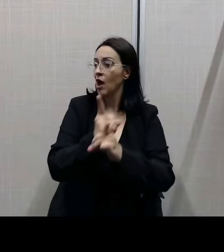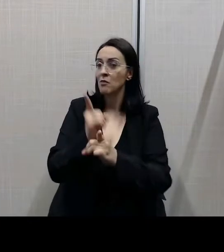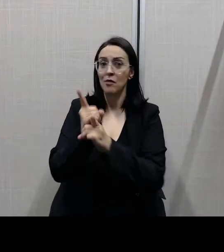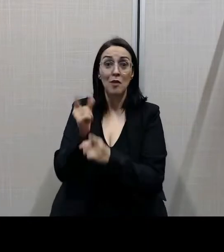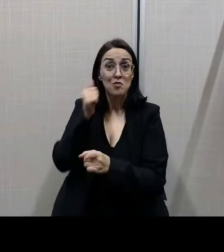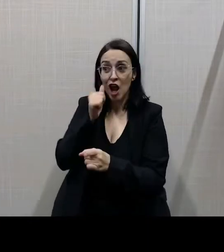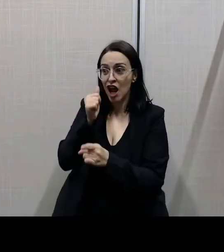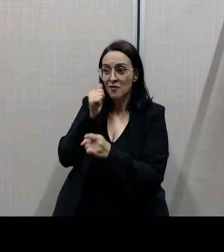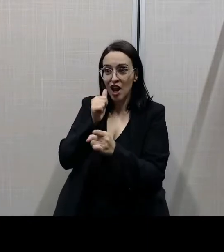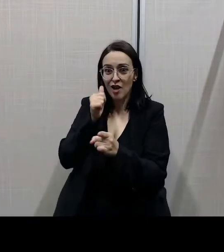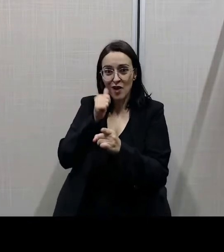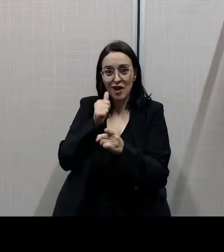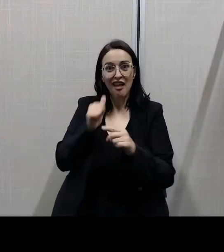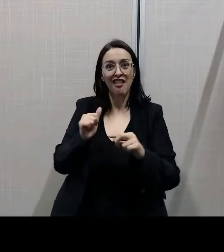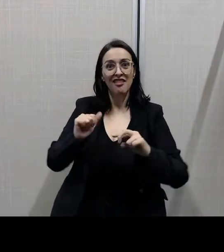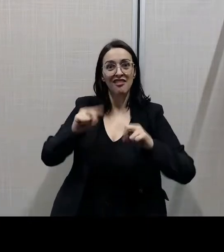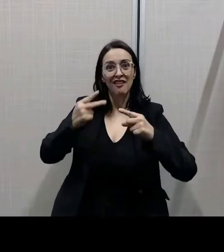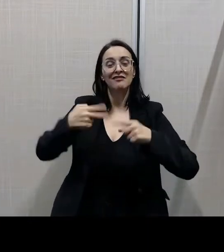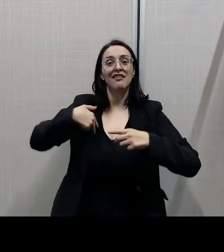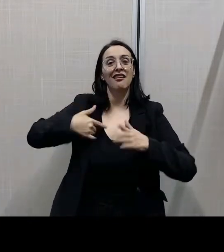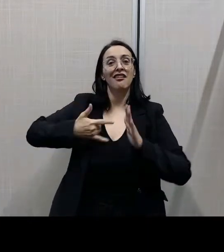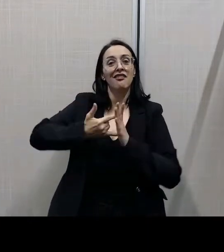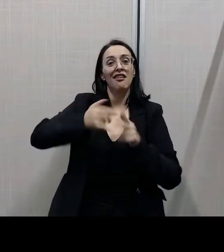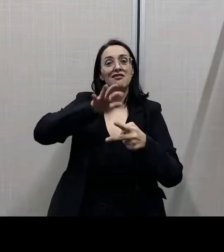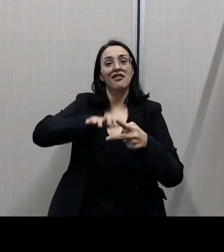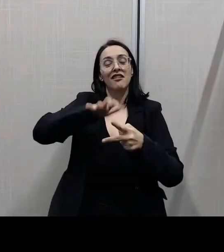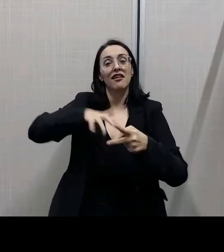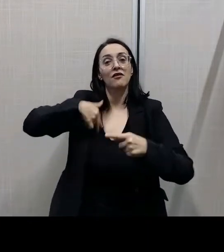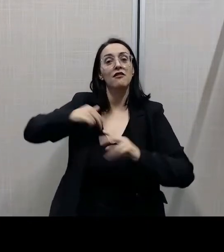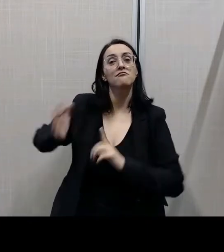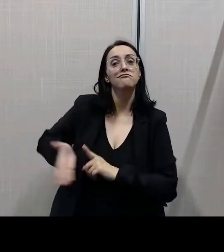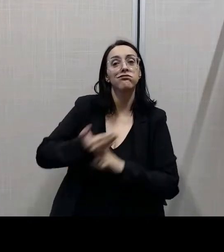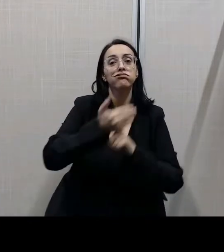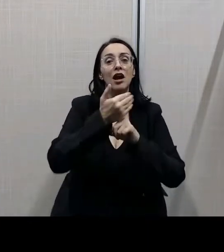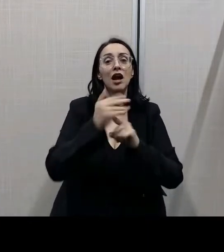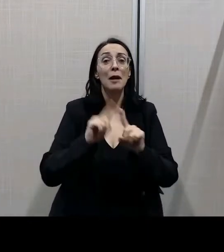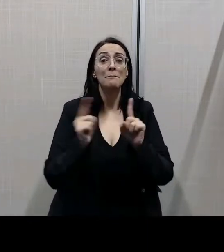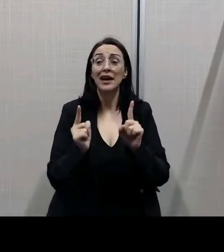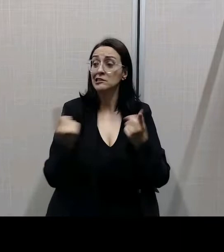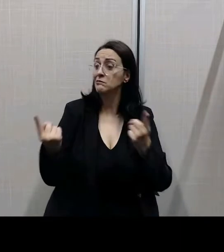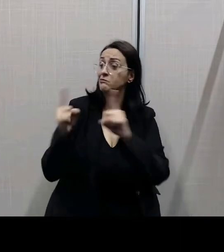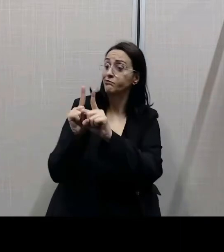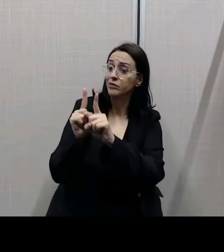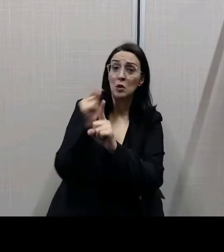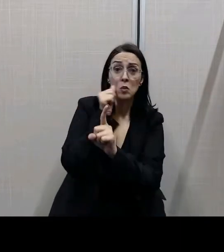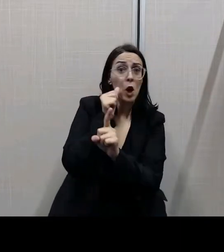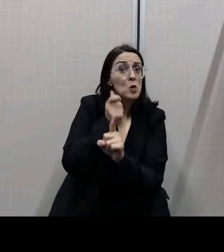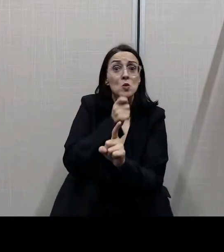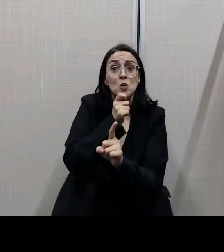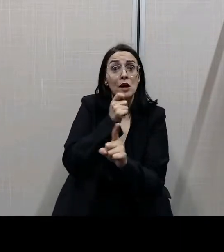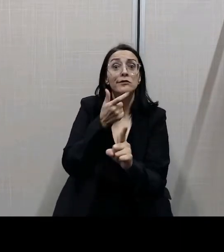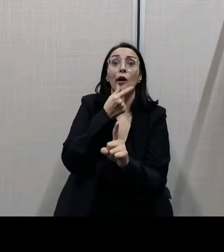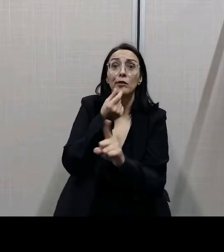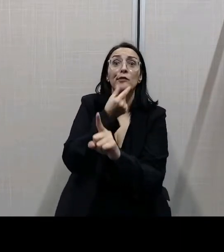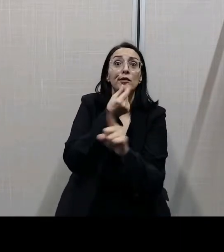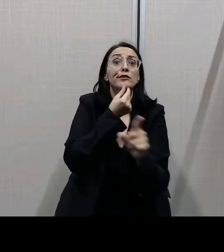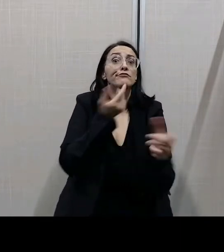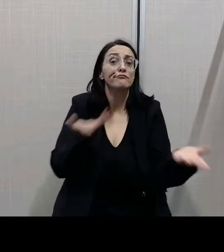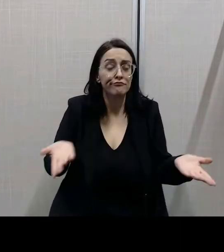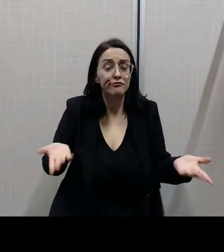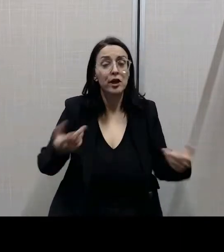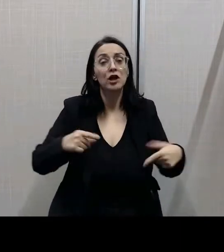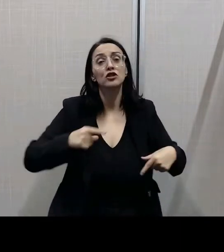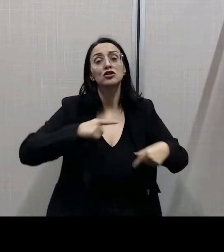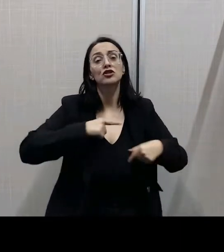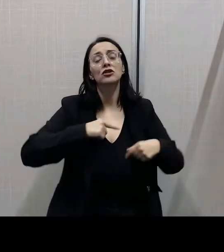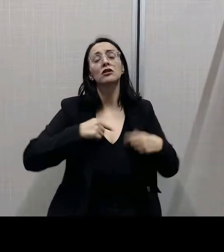mulheres que também estavam trabalhando com tecnologia e também não tinham seus pares mulheres nos times. Então, eu